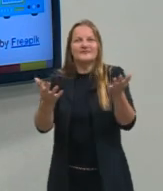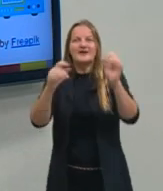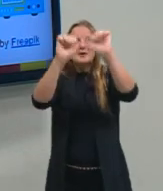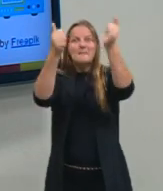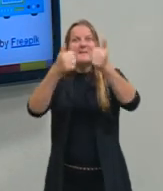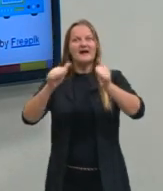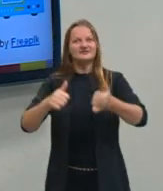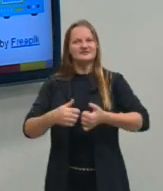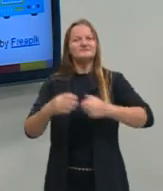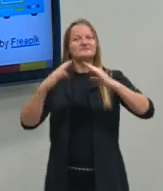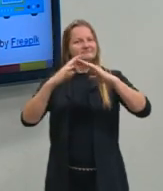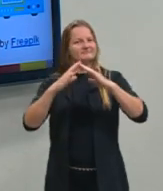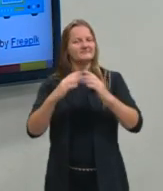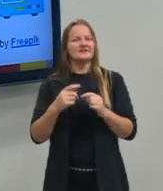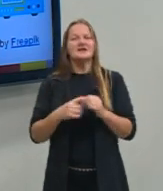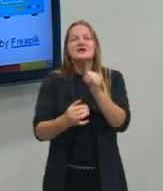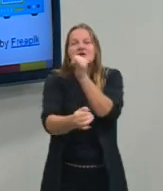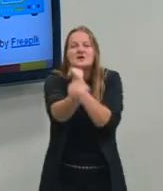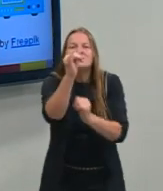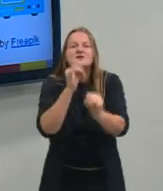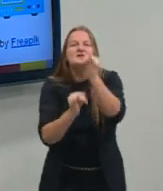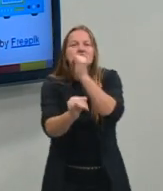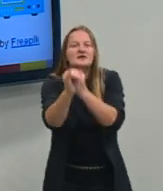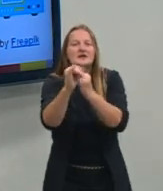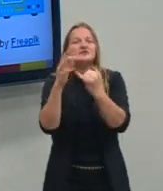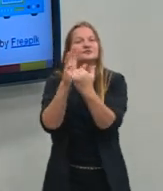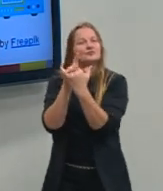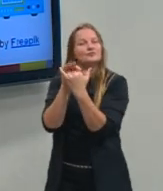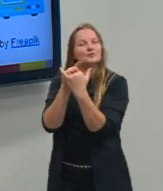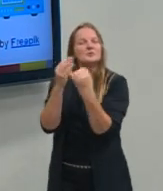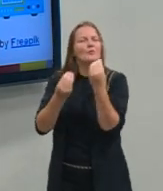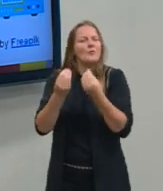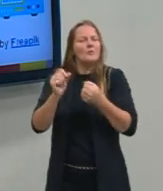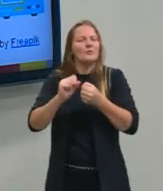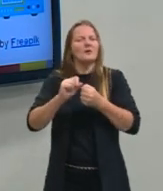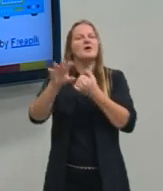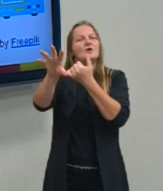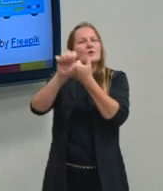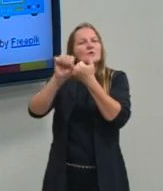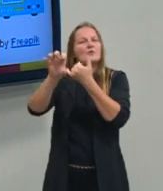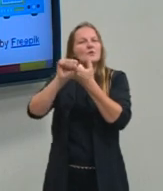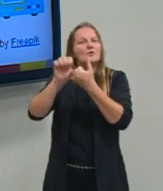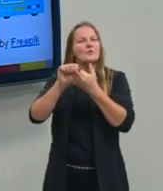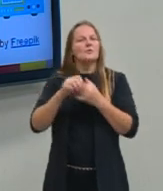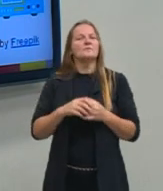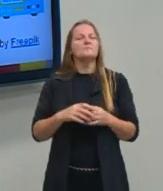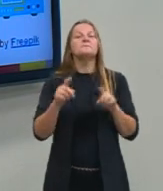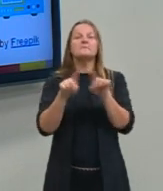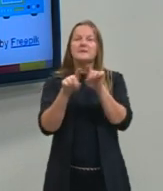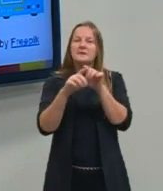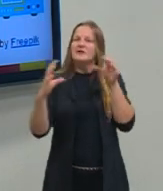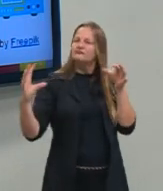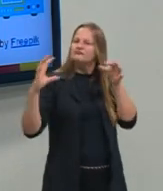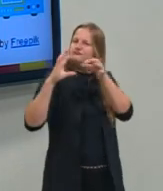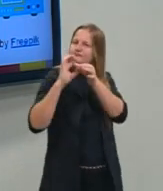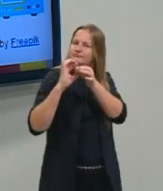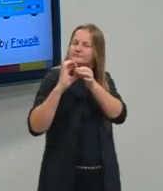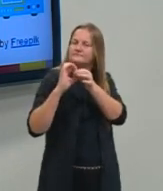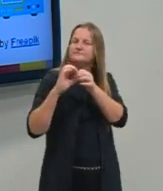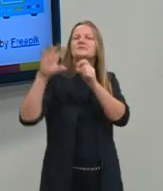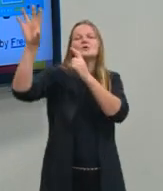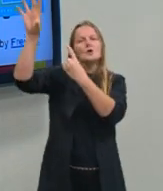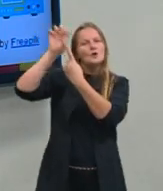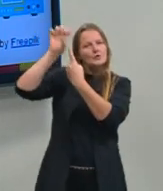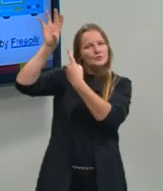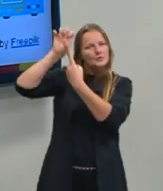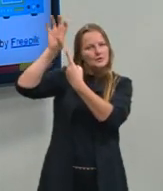imagem na sua casa pela internet né pelo YouTube você pode também receber essa essa conexão através de